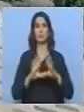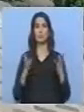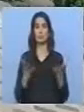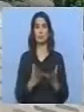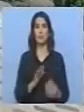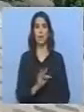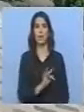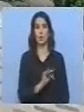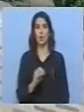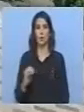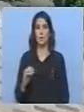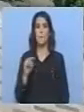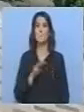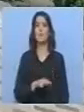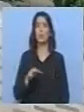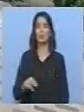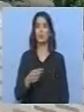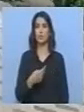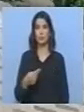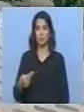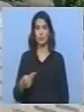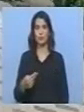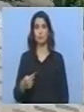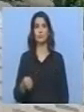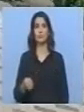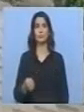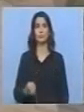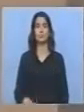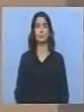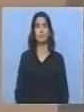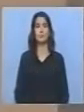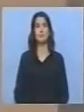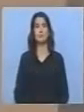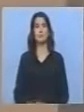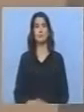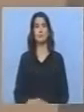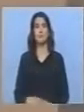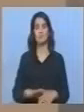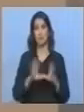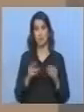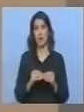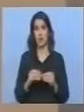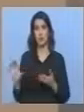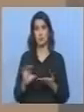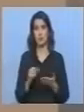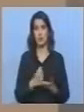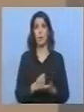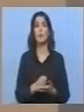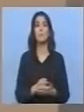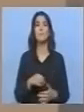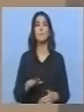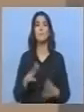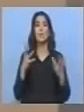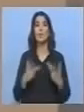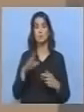é 400 milhões de euros, fazendo a consolidação das participadas, mas a dotação do orçamento